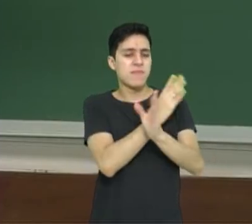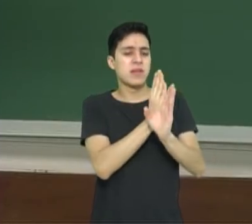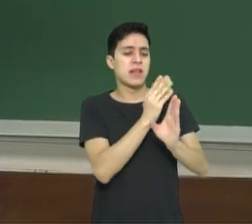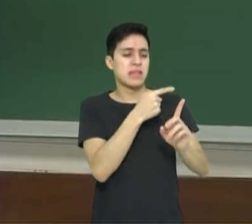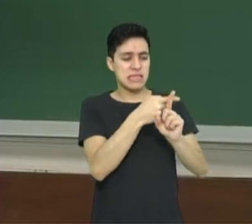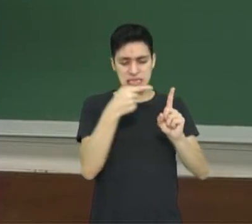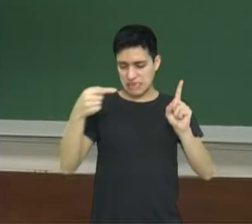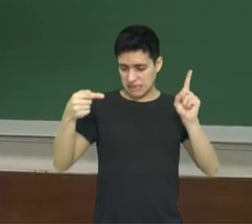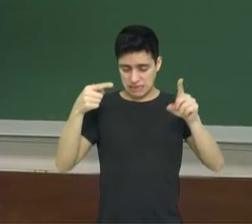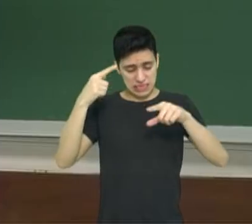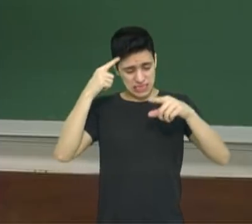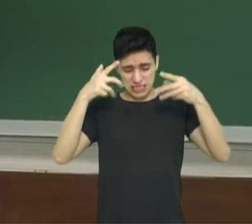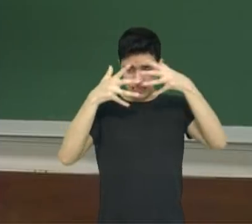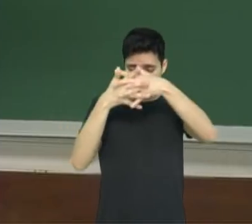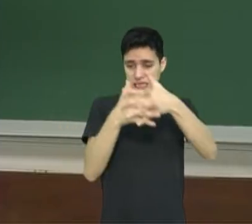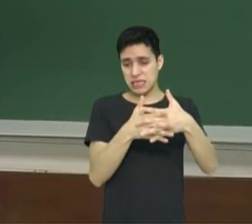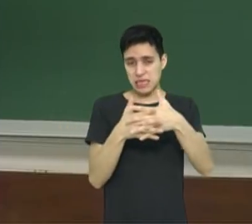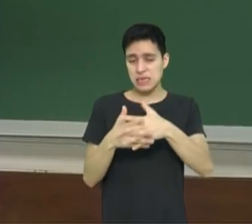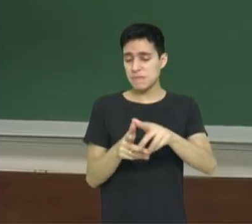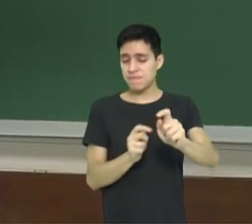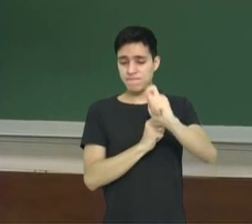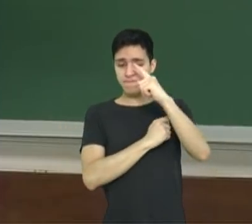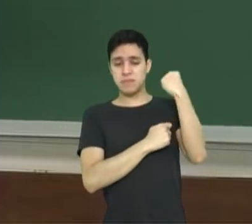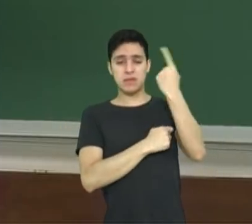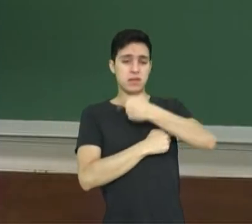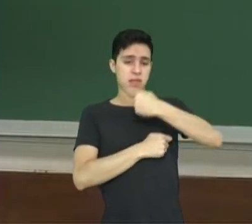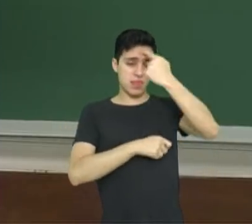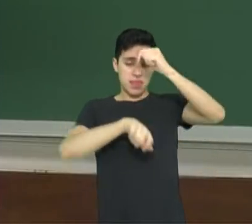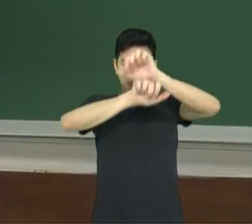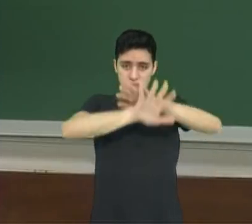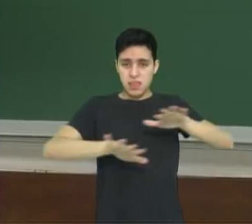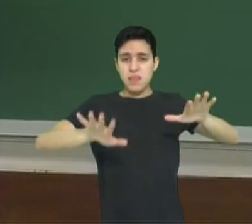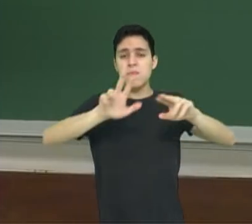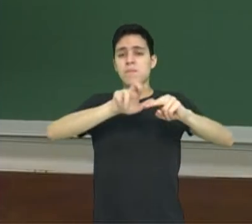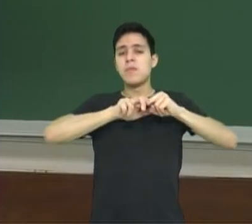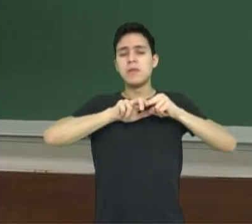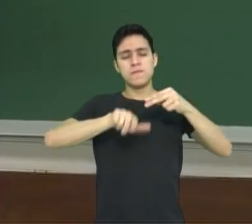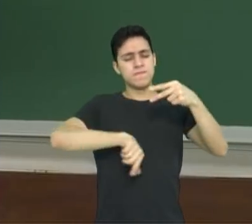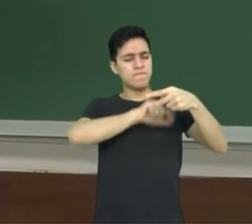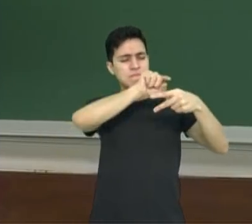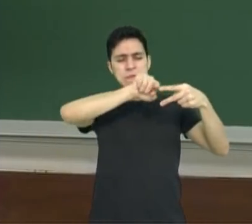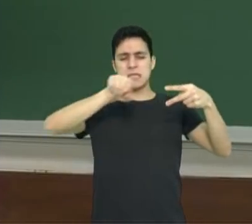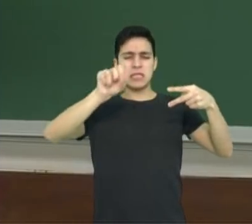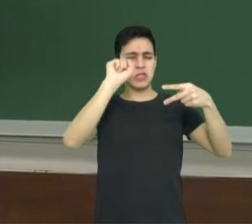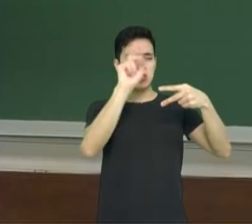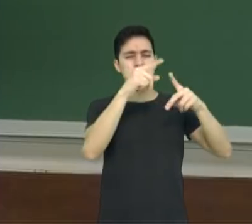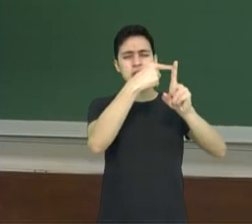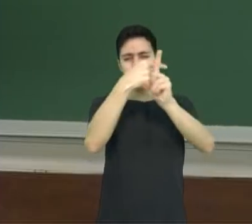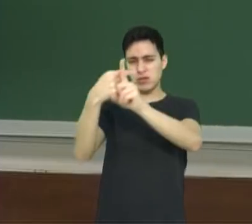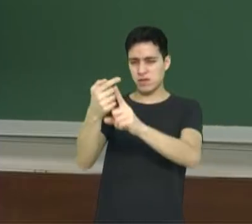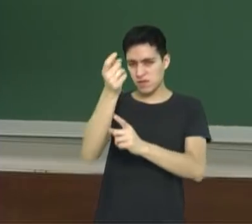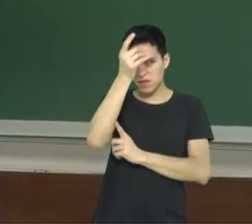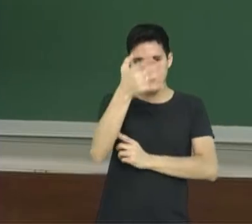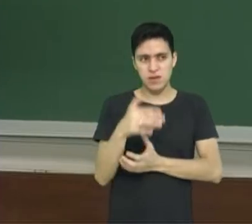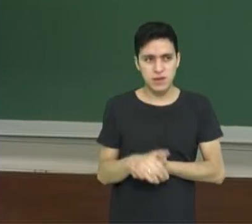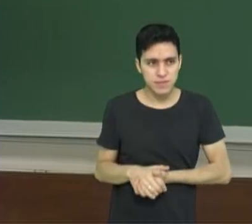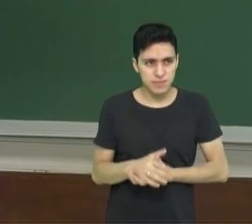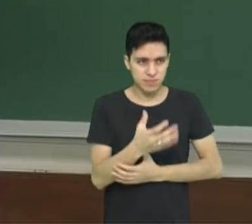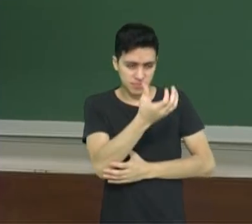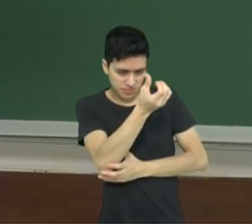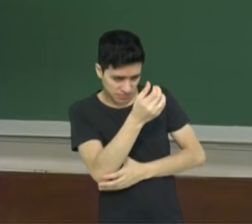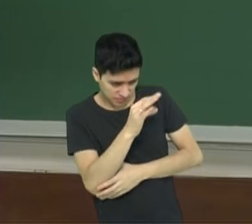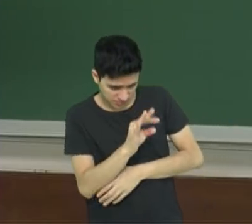o sinal é uma encrenca para fazer a gente errar. Então, eu fui na primeira. Então, copiei a equação, ó.